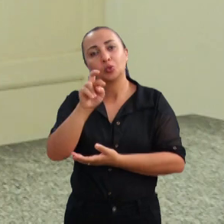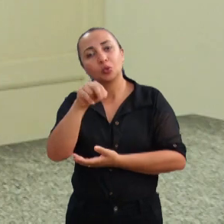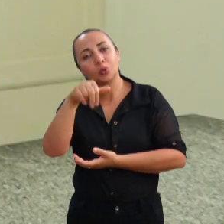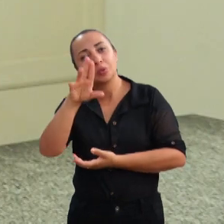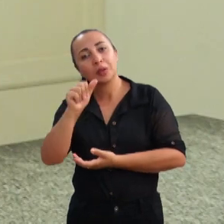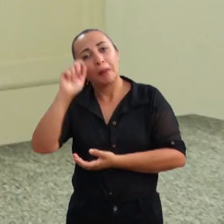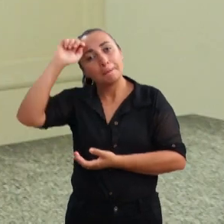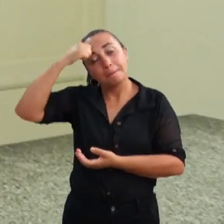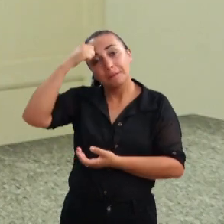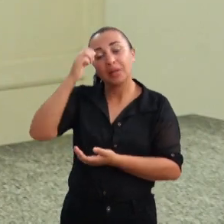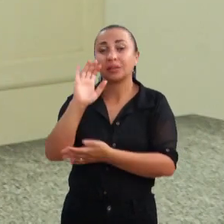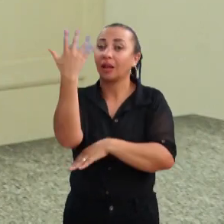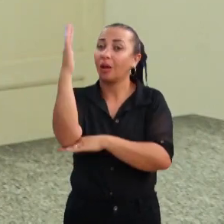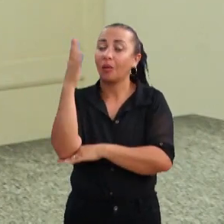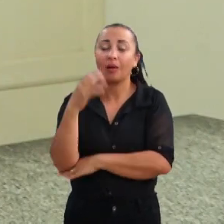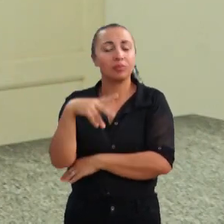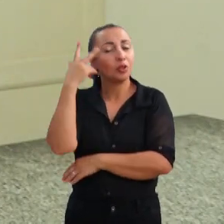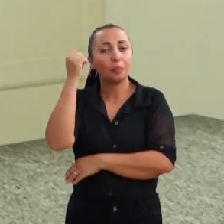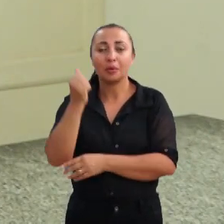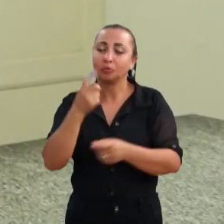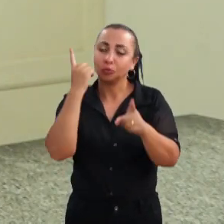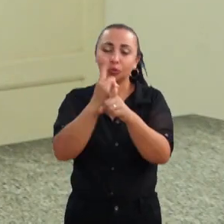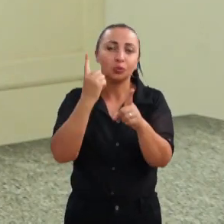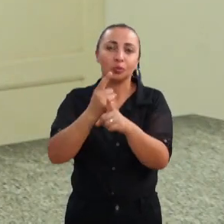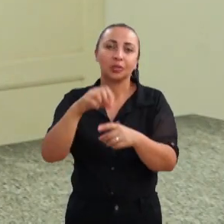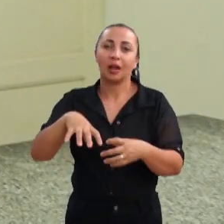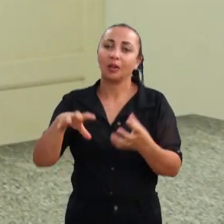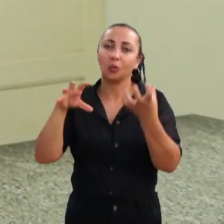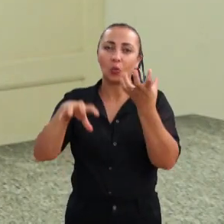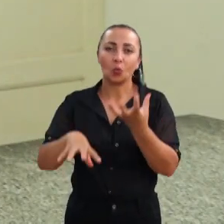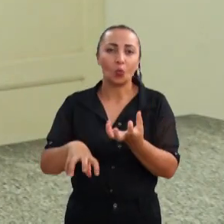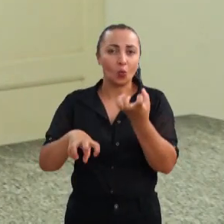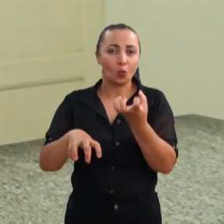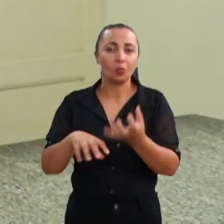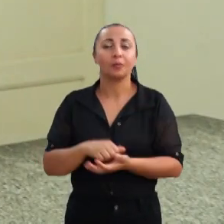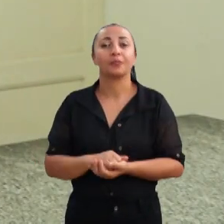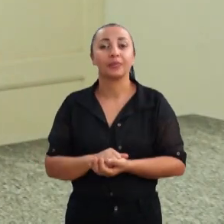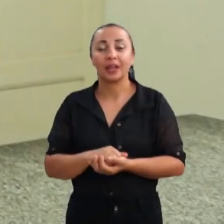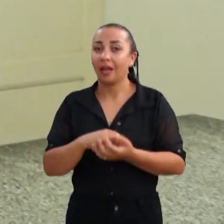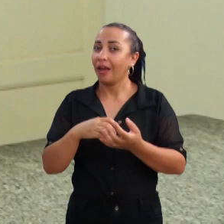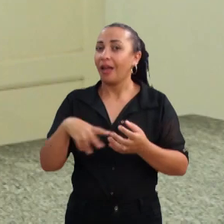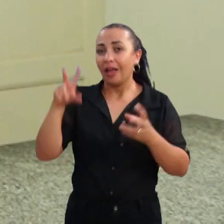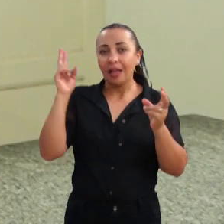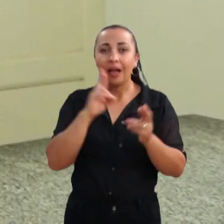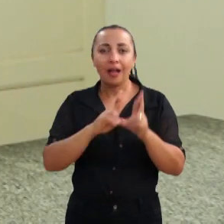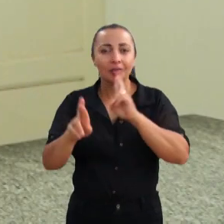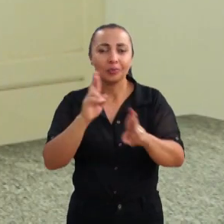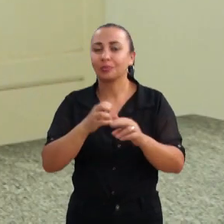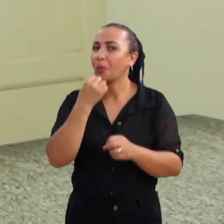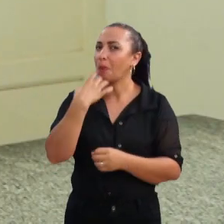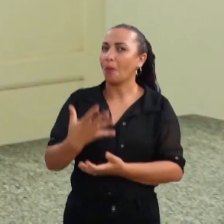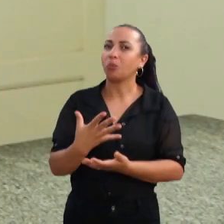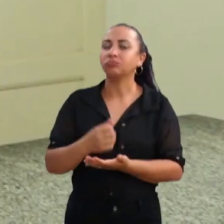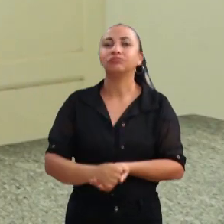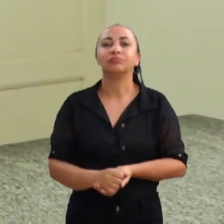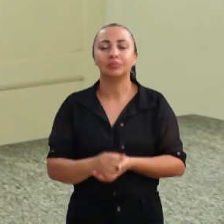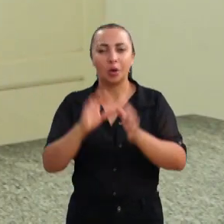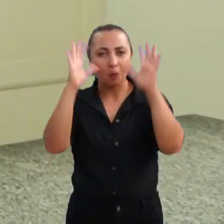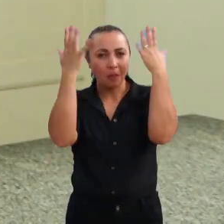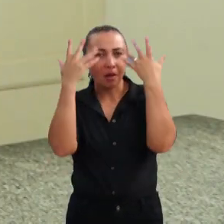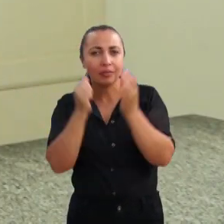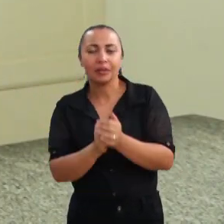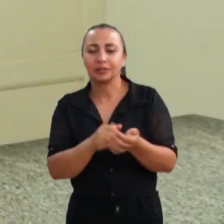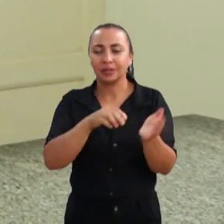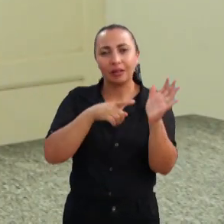jurema preta, que é uma árvore bem comum de se encontrar aqui na região do semiárido. E os resultados já são bem promissores,